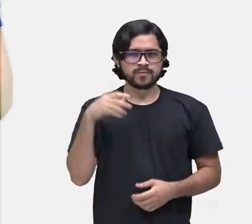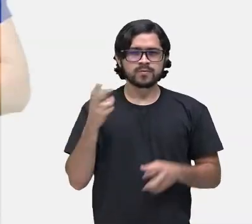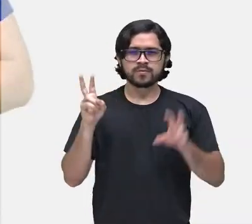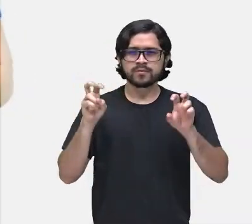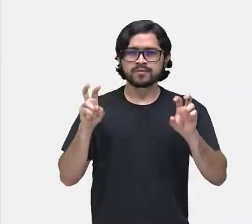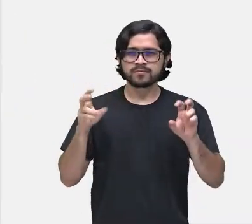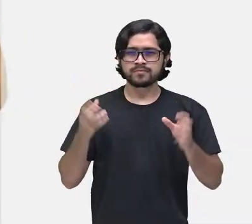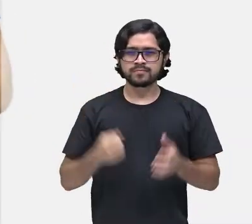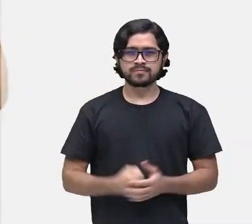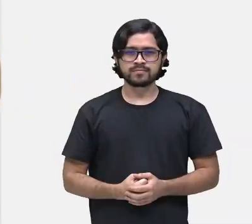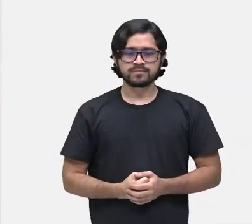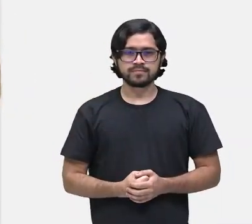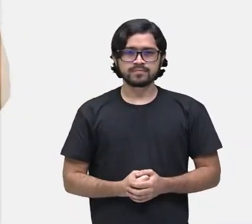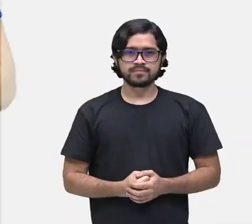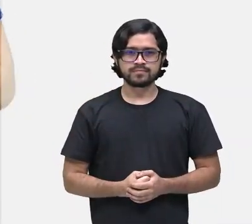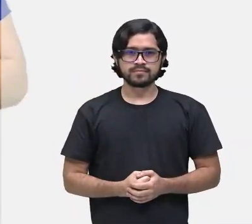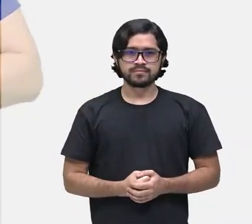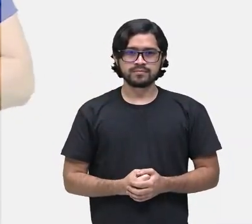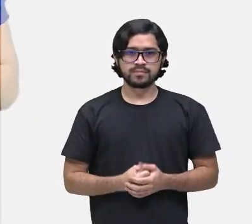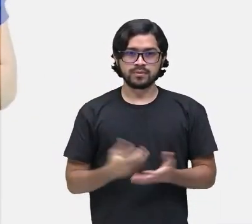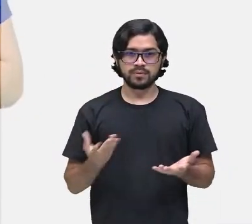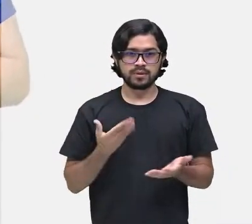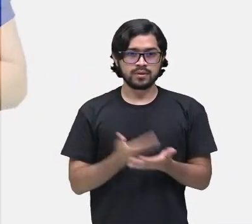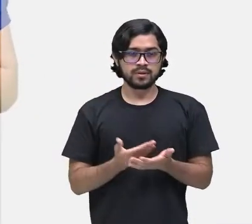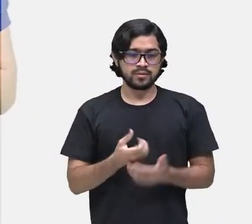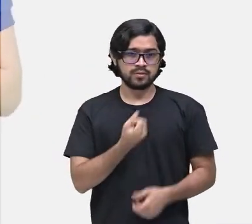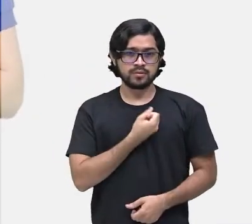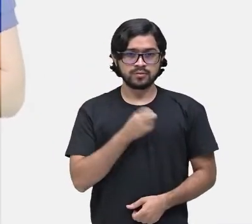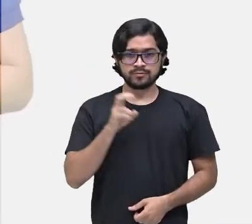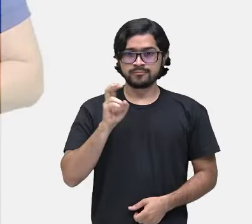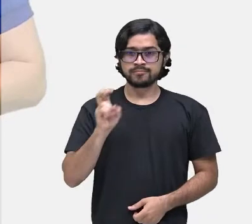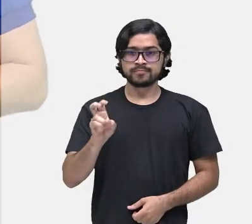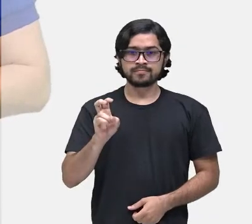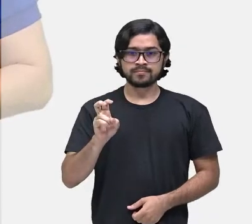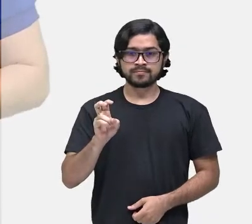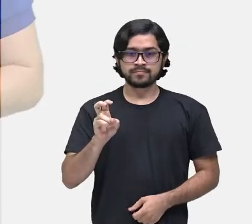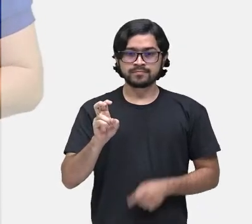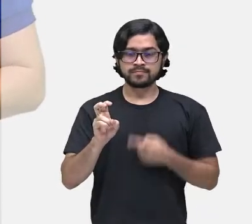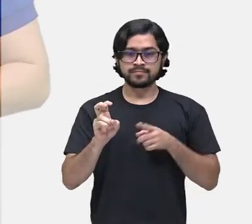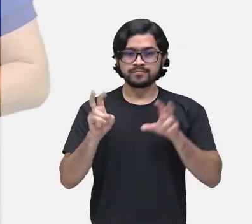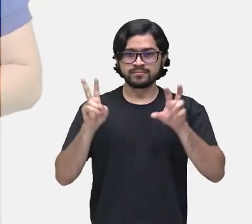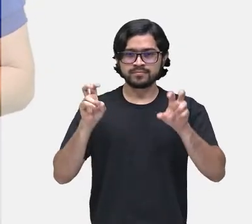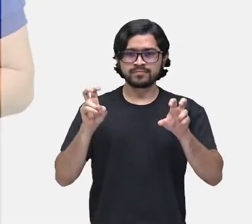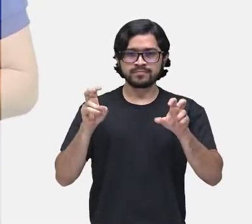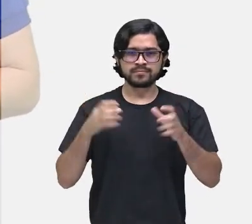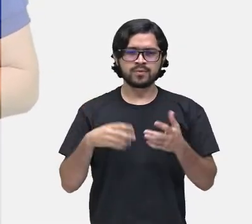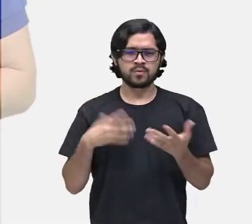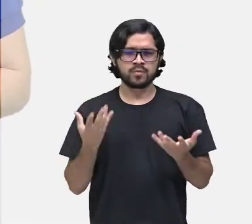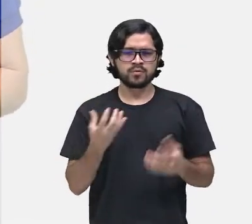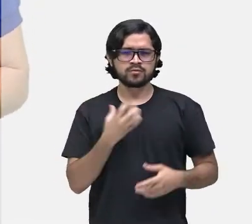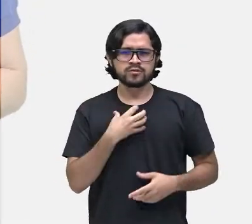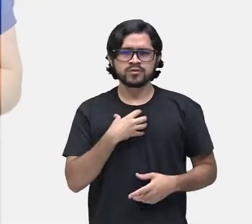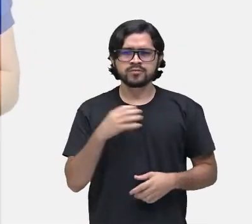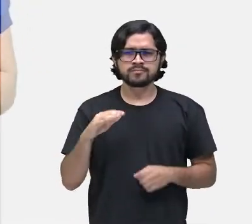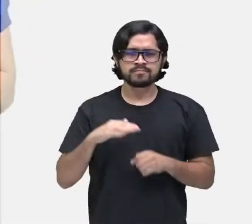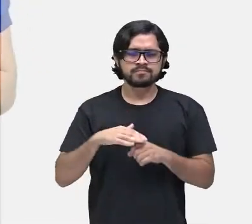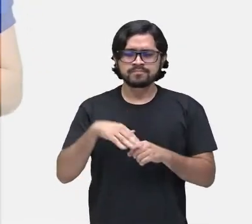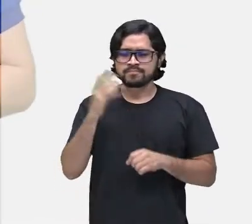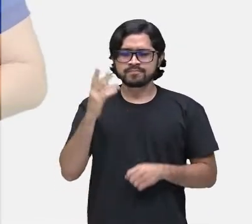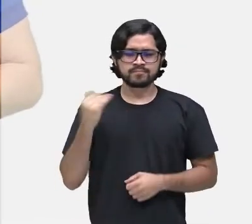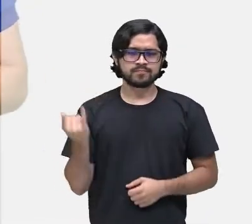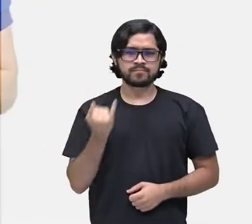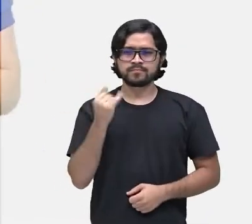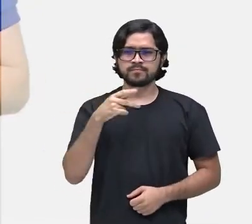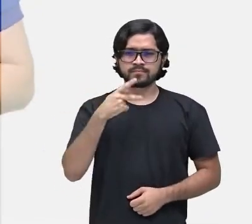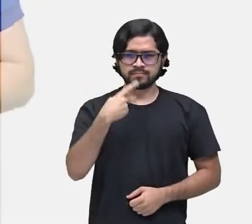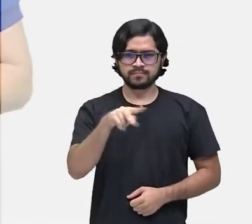hoje? A nossa aula número 5 de Ciências tem por título Qual sentido é o mais importante para você?